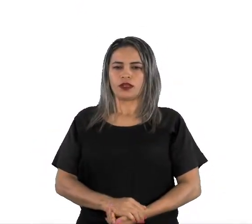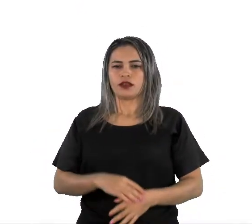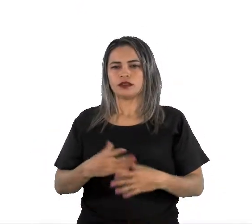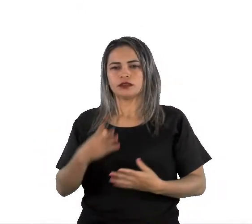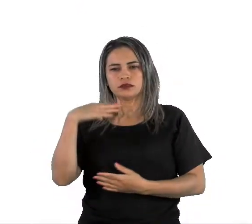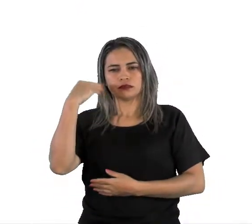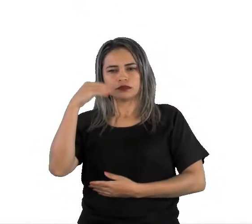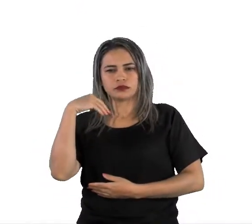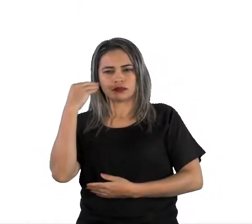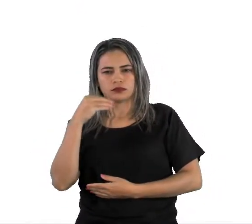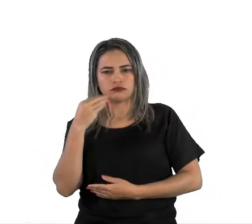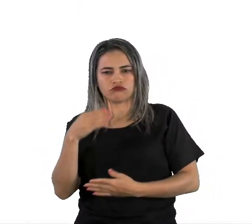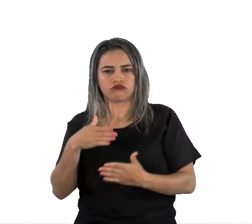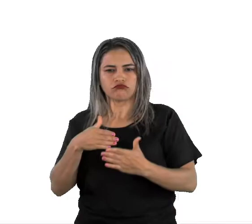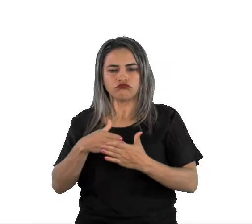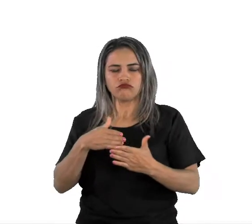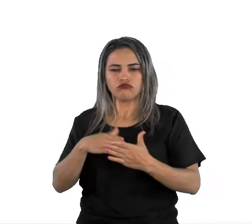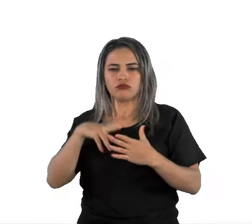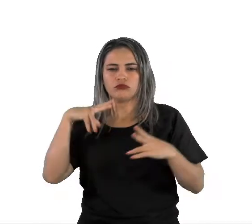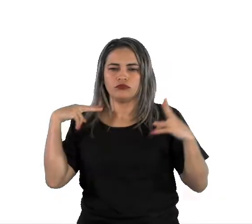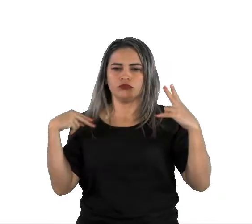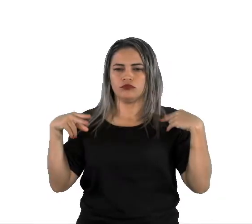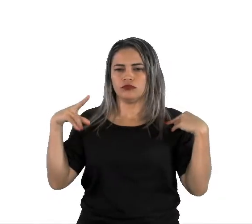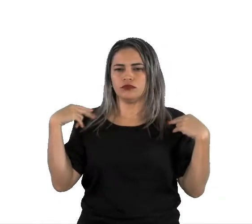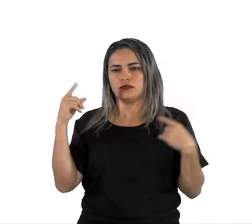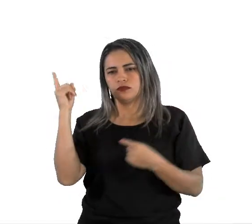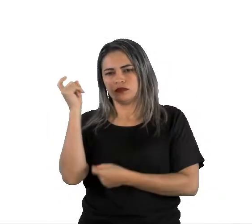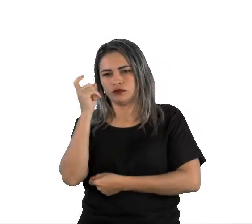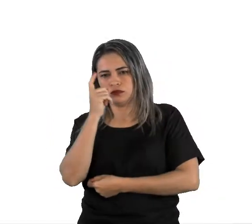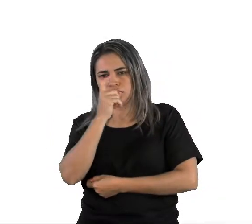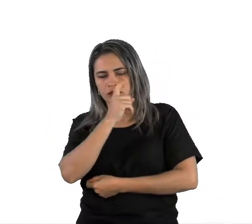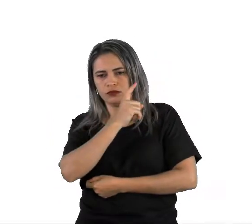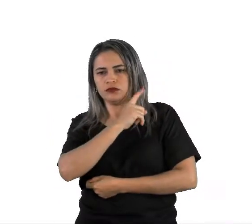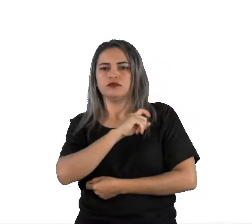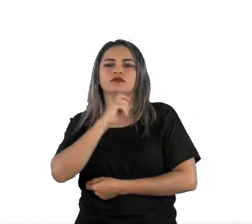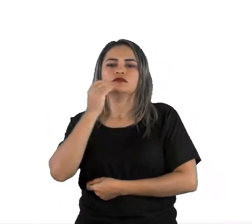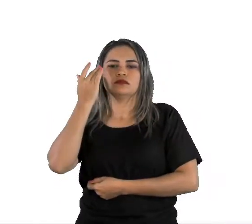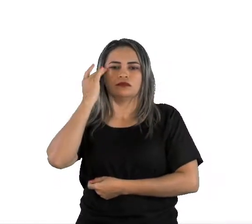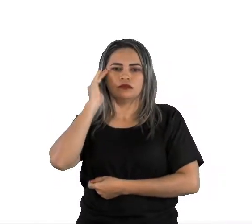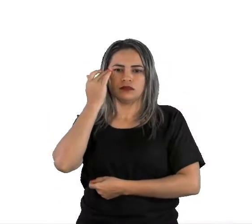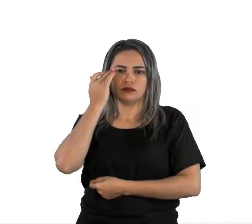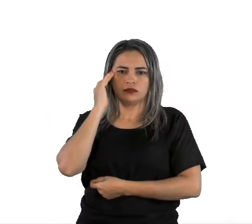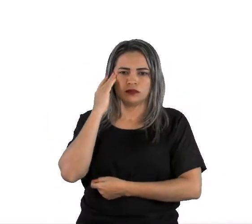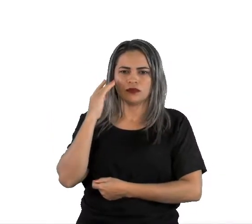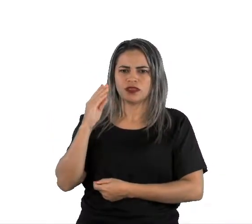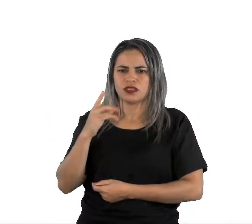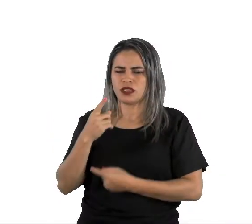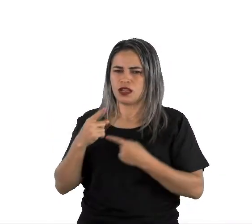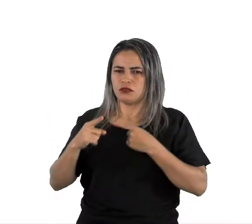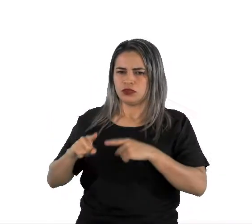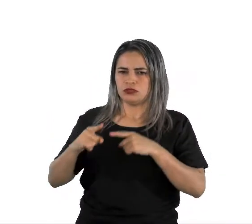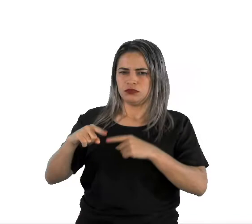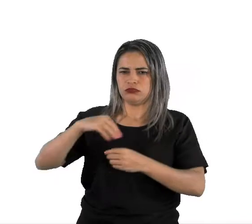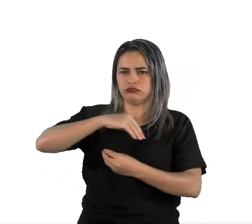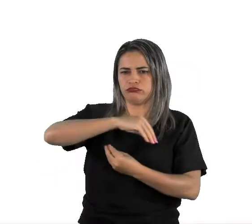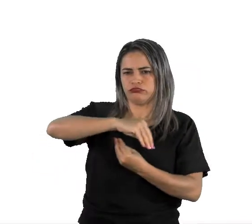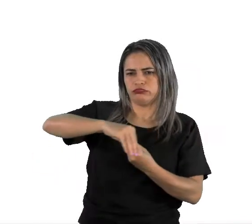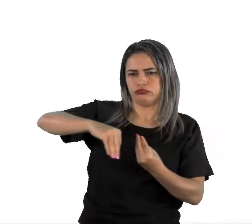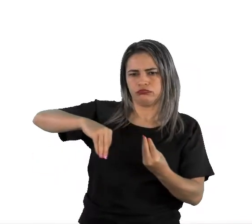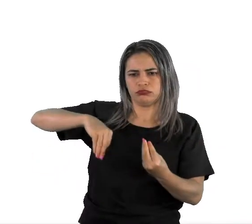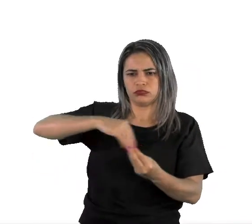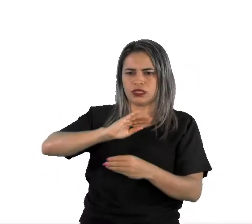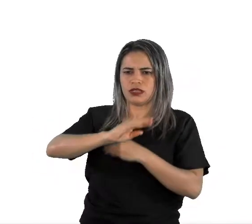Dada a experiência limitada dos adolescentes, é difícil compreender as ameaças que rondam a internet